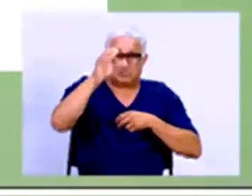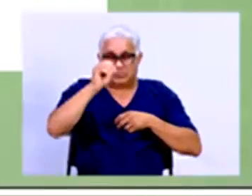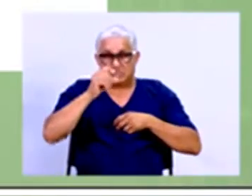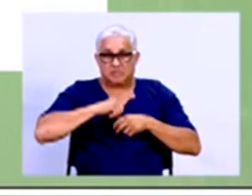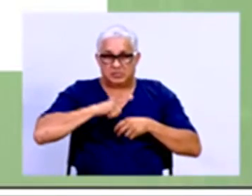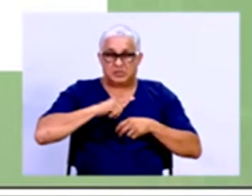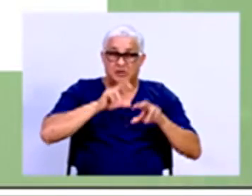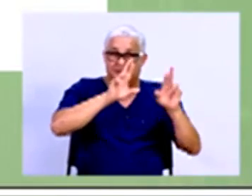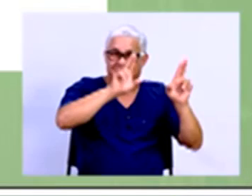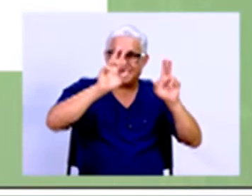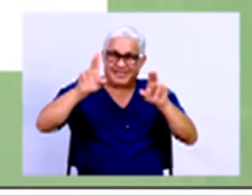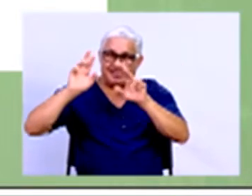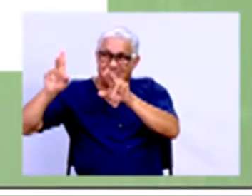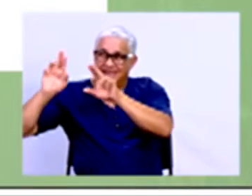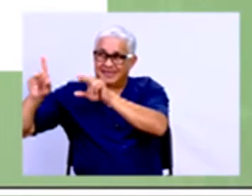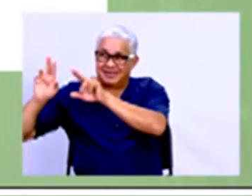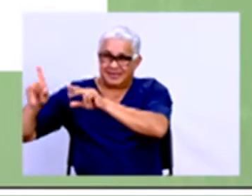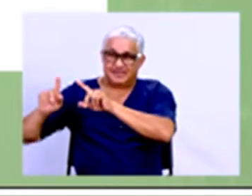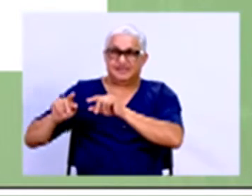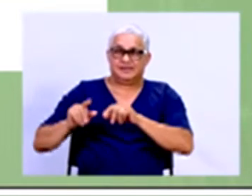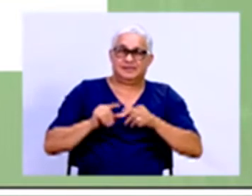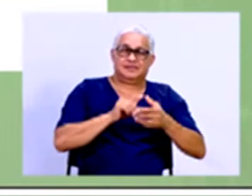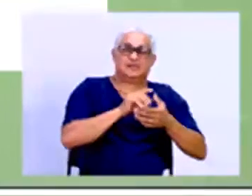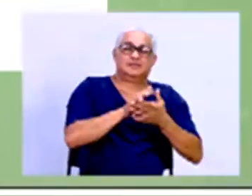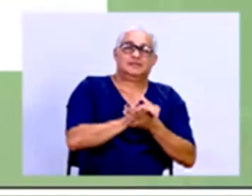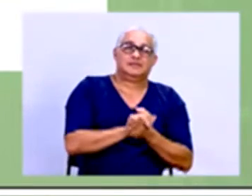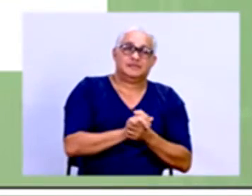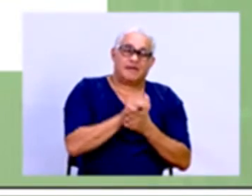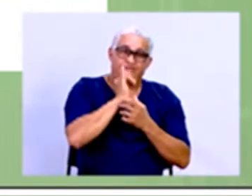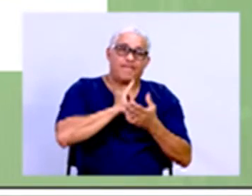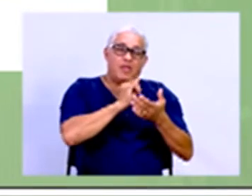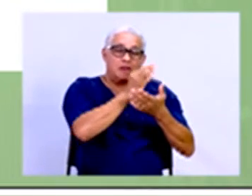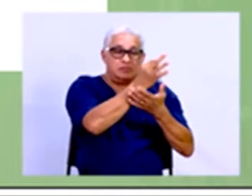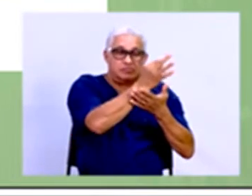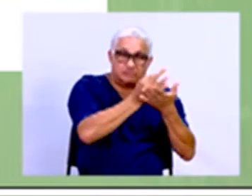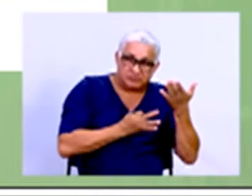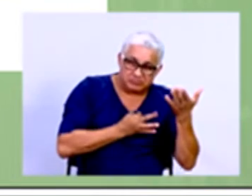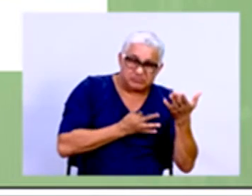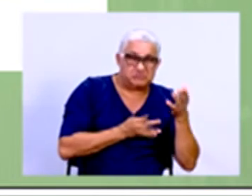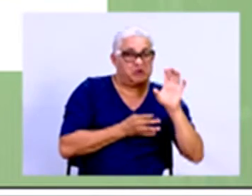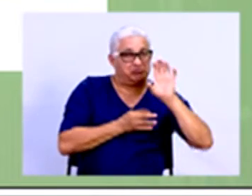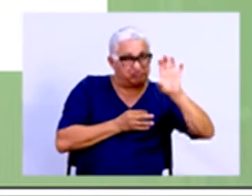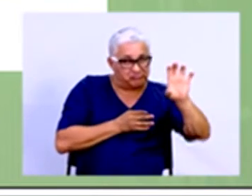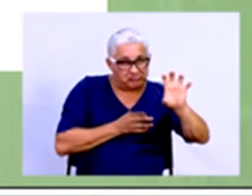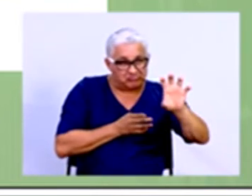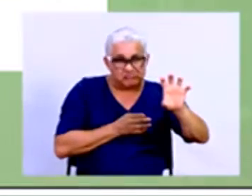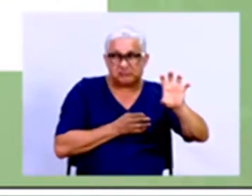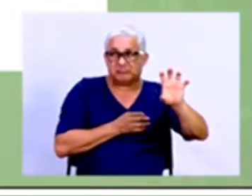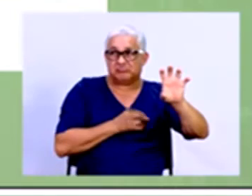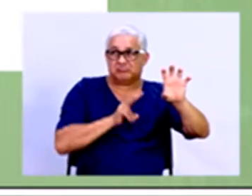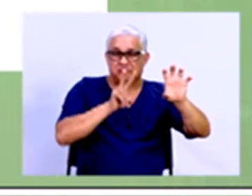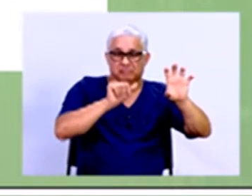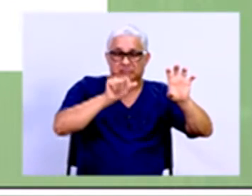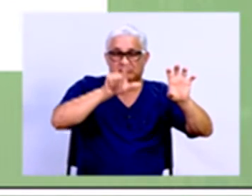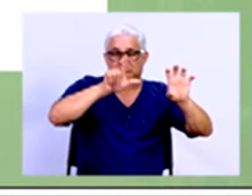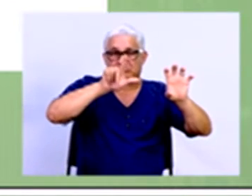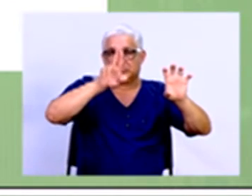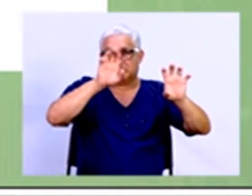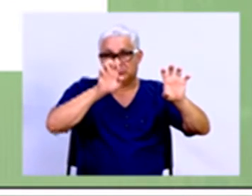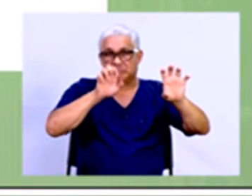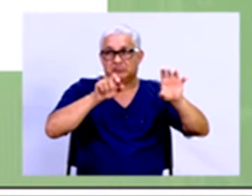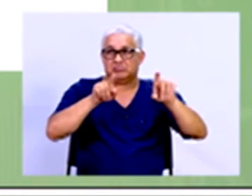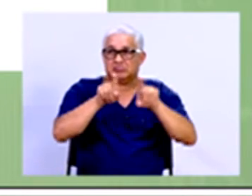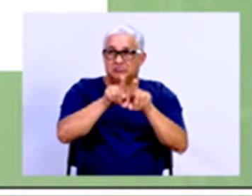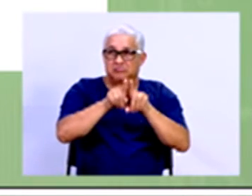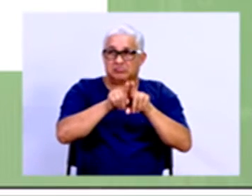de um jeito diferente, né? O tipo texto trata dessa forma, né? Passando o value, né? E o